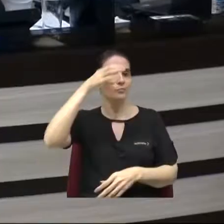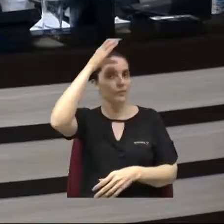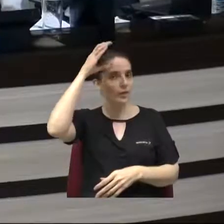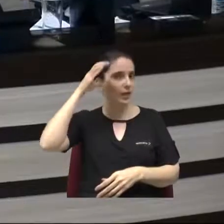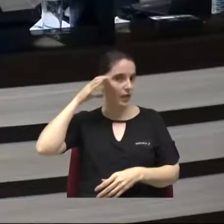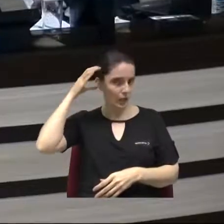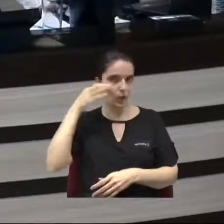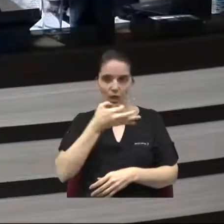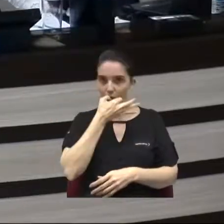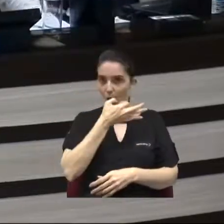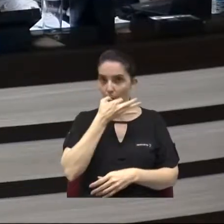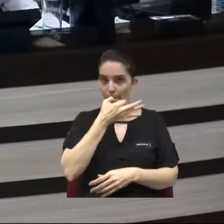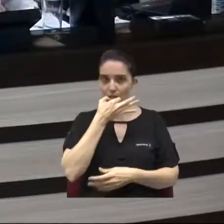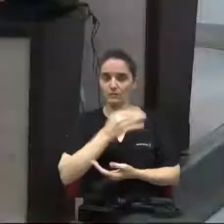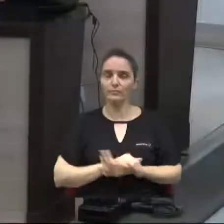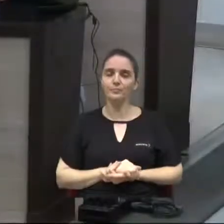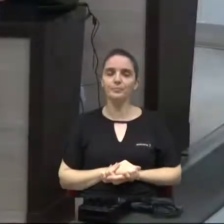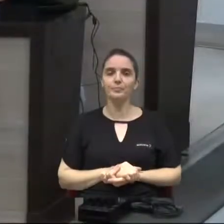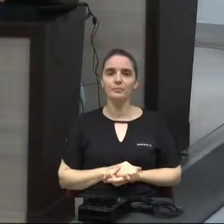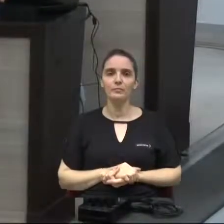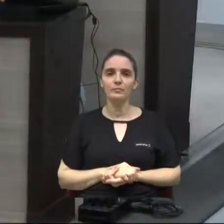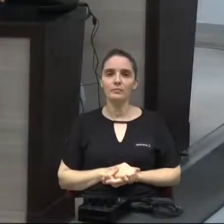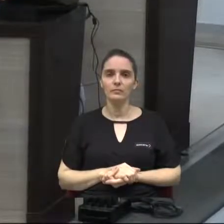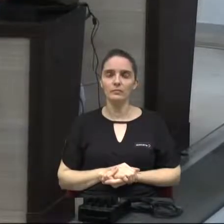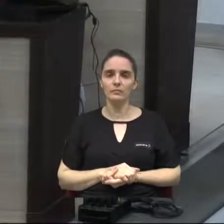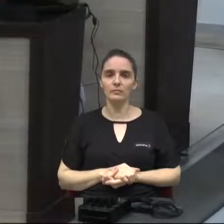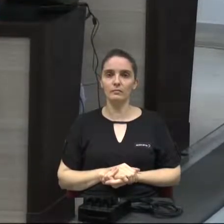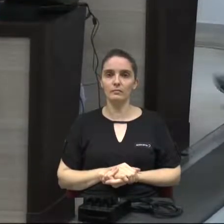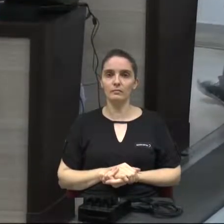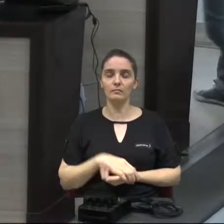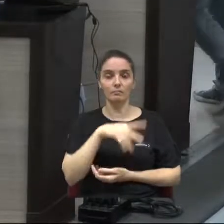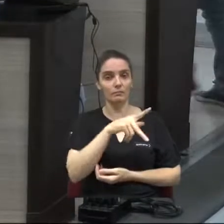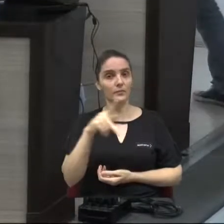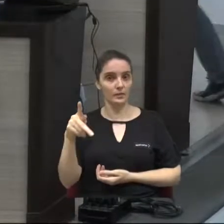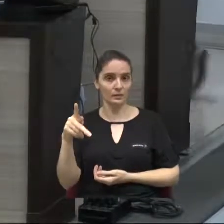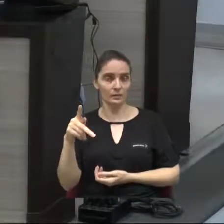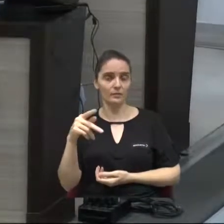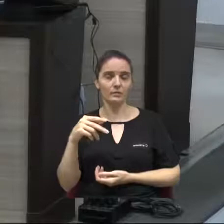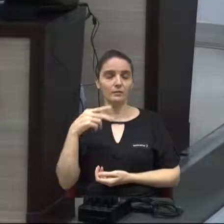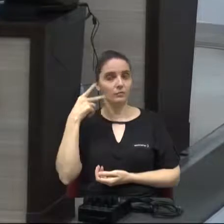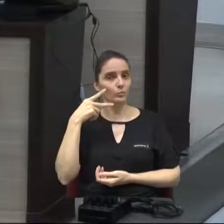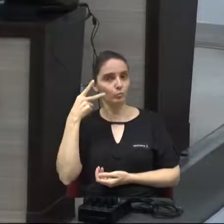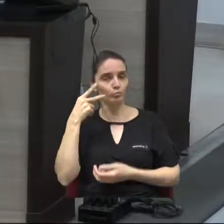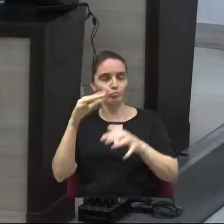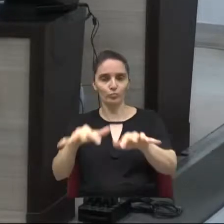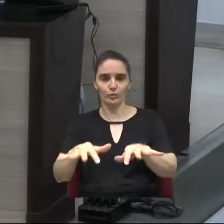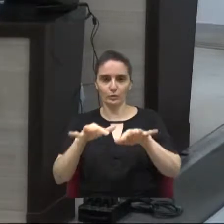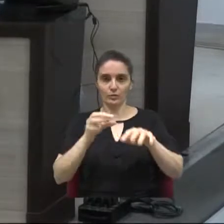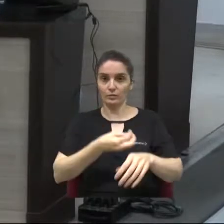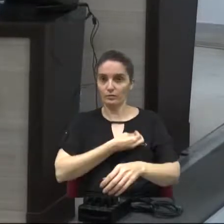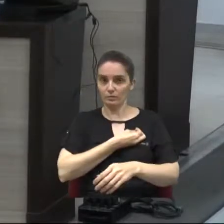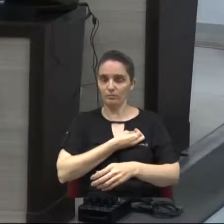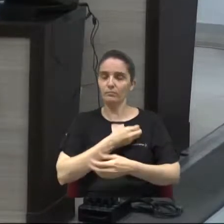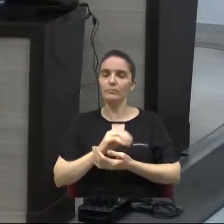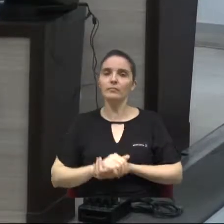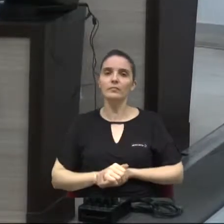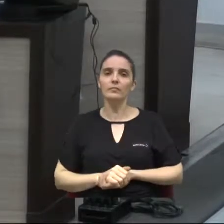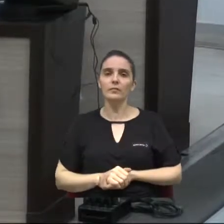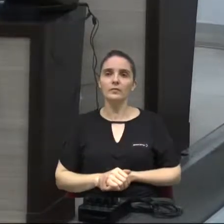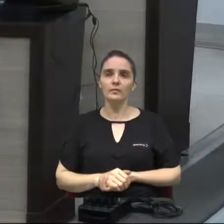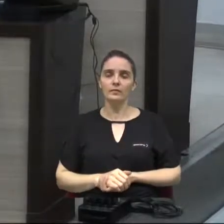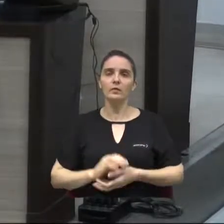presidente. Com a palavra, a vereadora Carolina. Excelentíssimo presidente, nobres pares, público que nos acompanha,